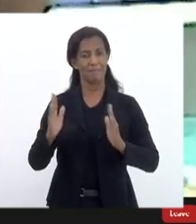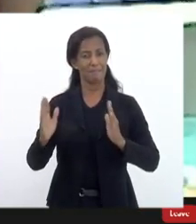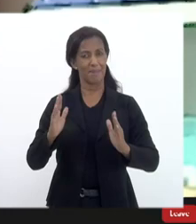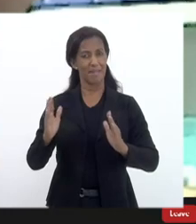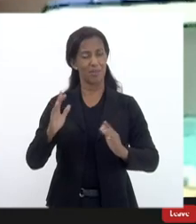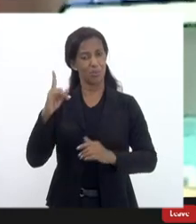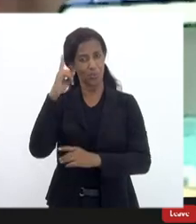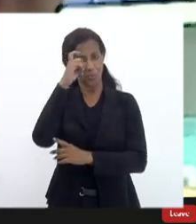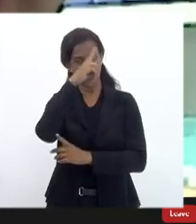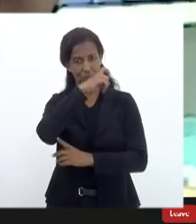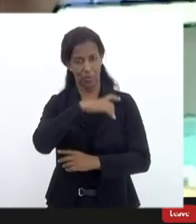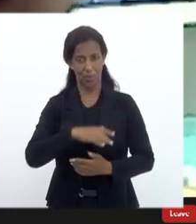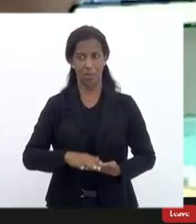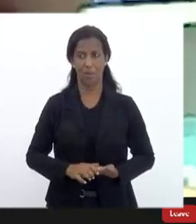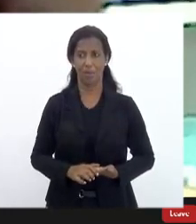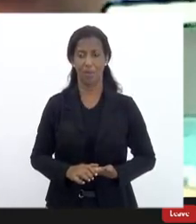híbrido.